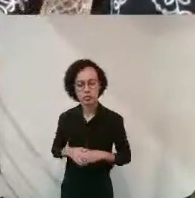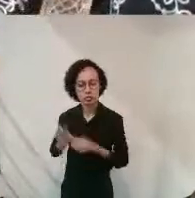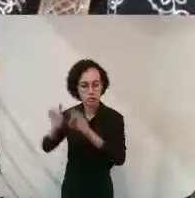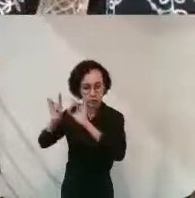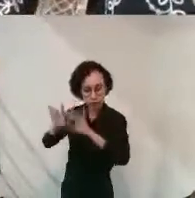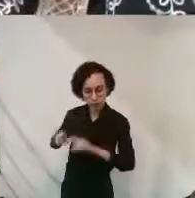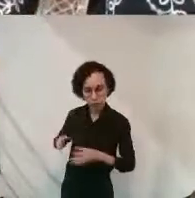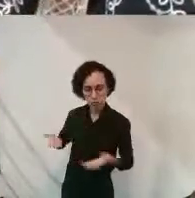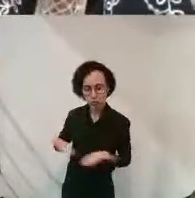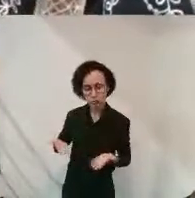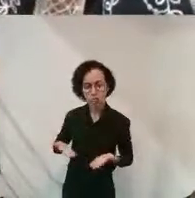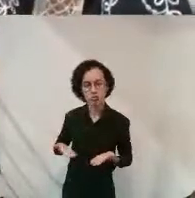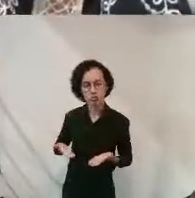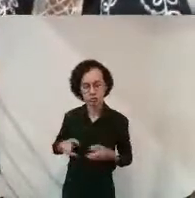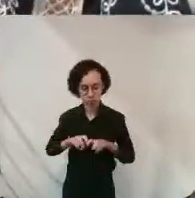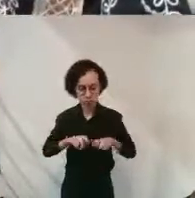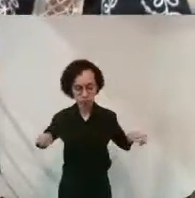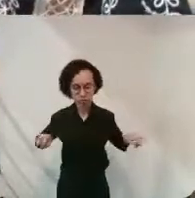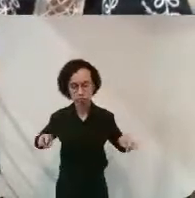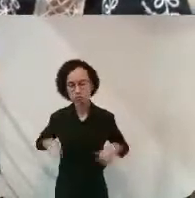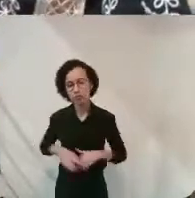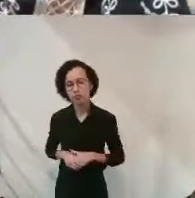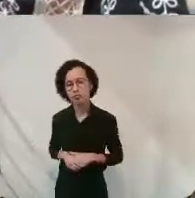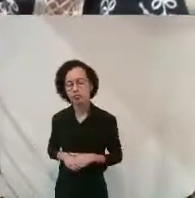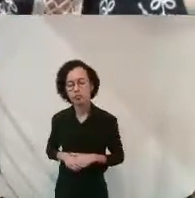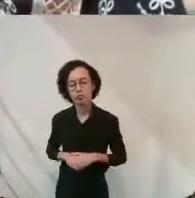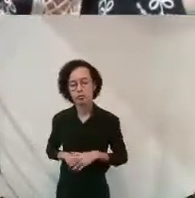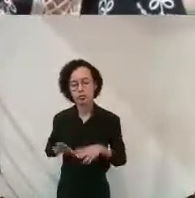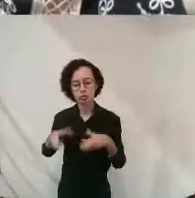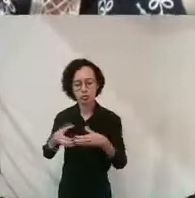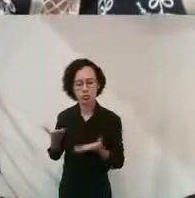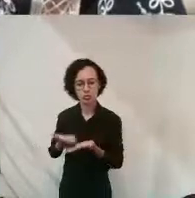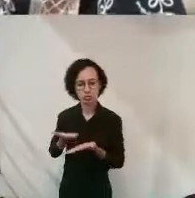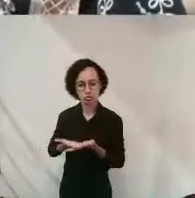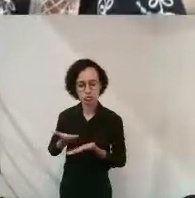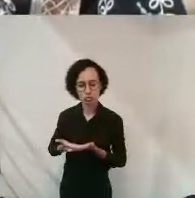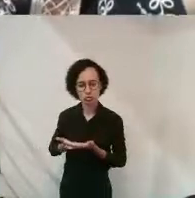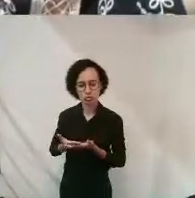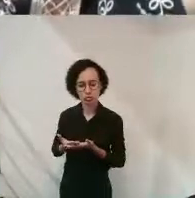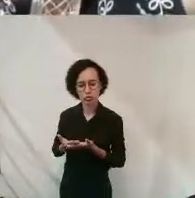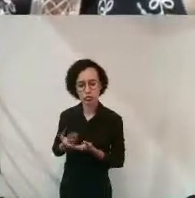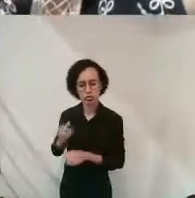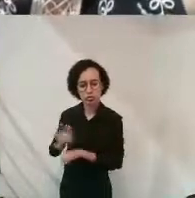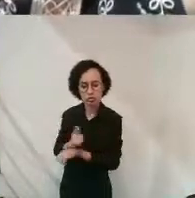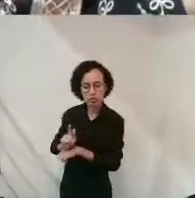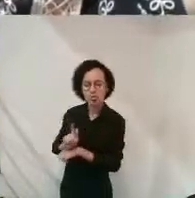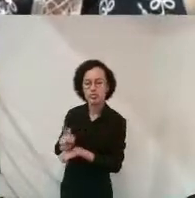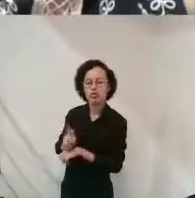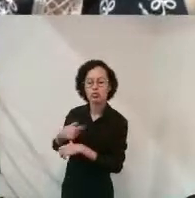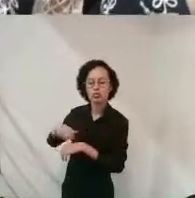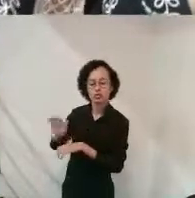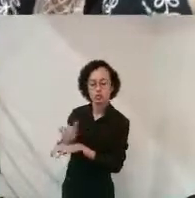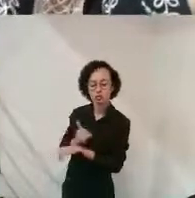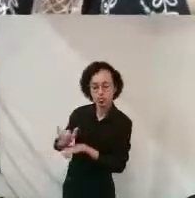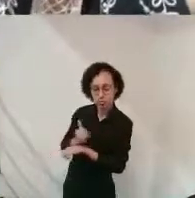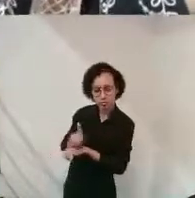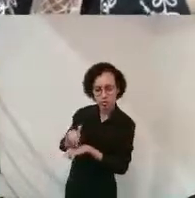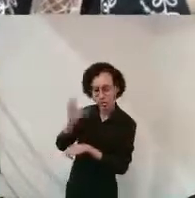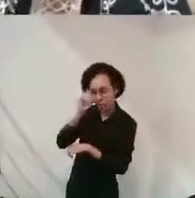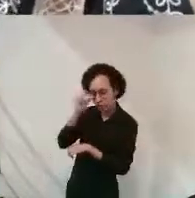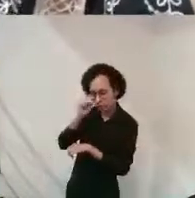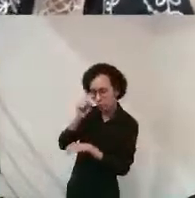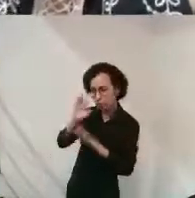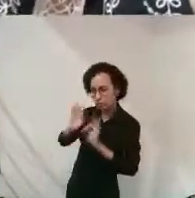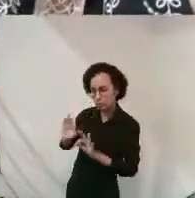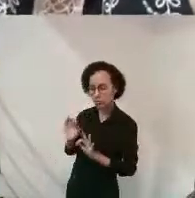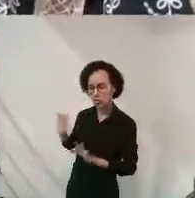nessa data, os que compõem aqui o nosso grupo de estudos de gestão estratégica de resíduos. Aprendi muito com cada um de